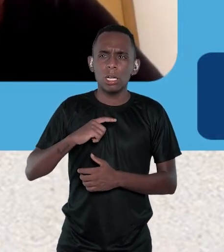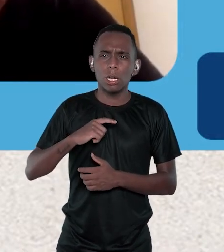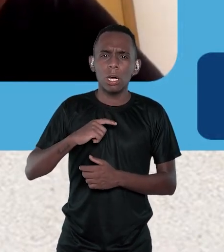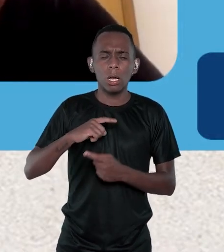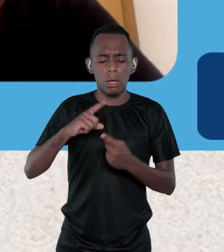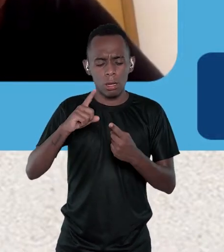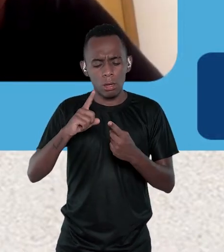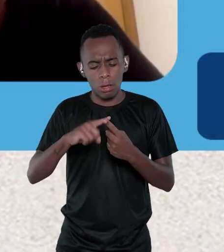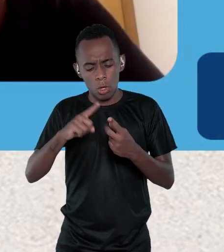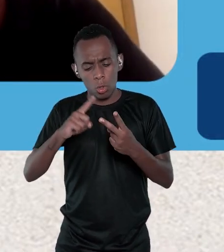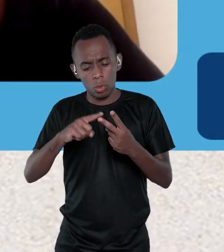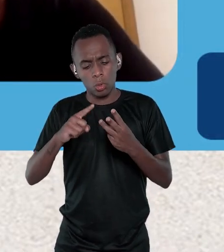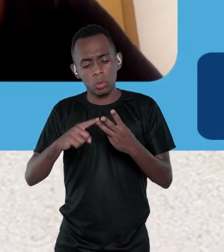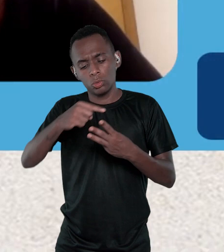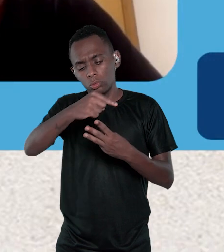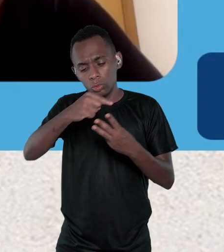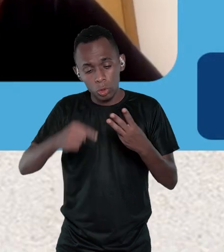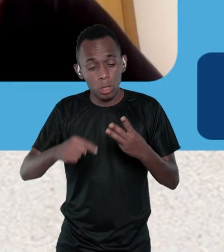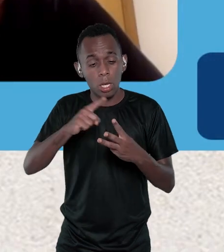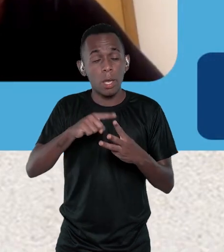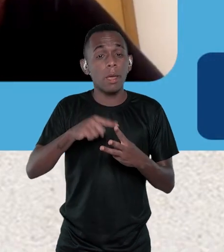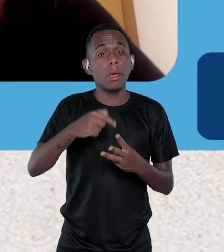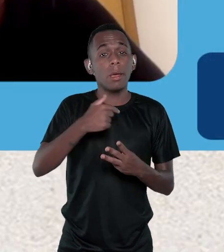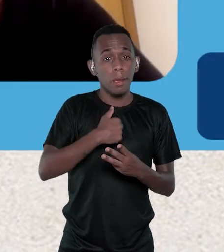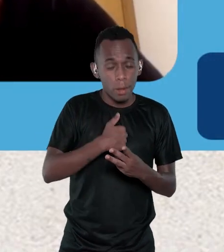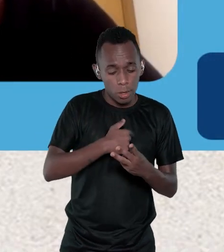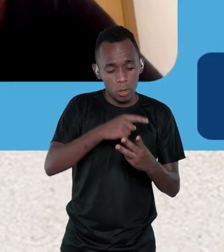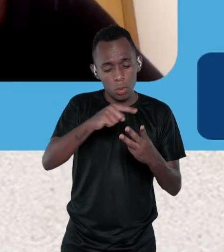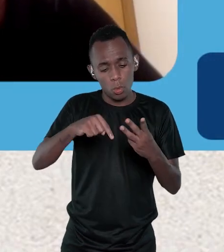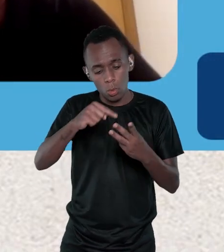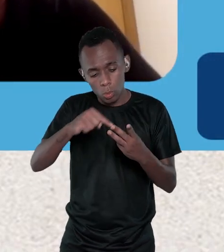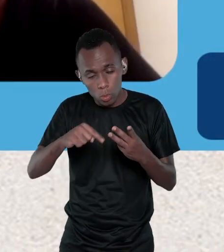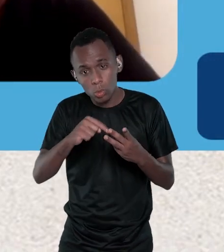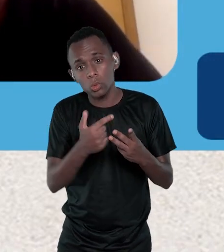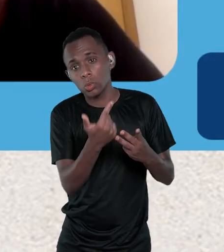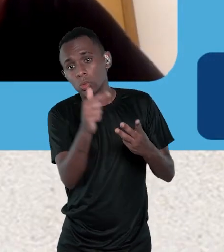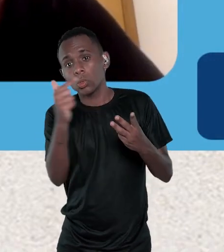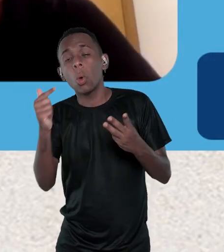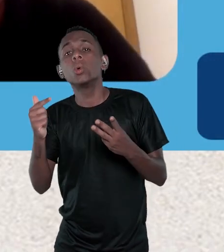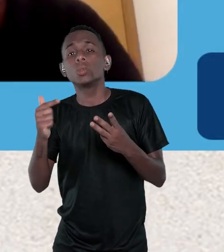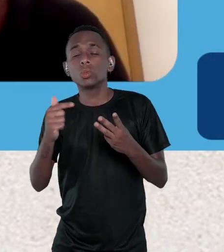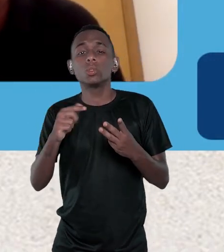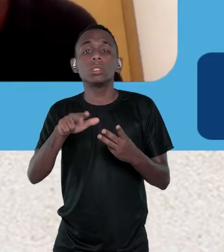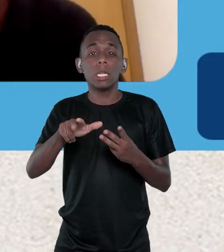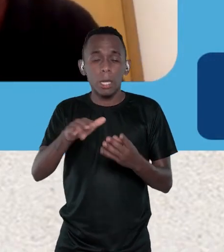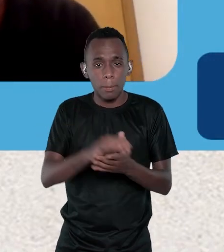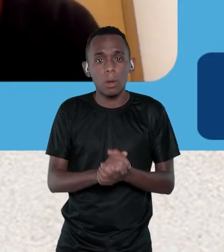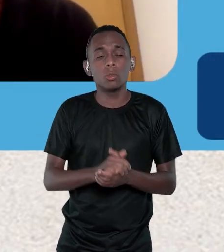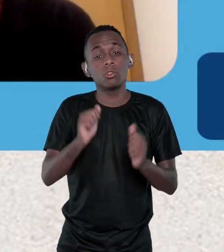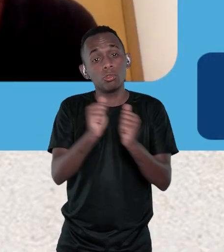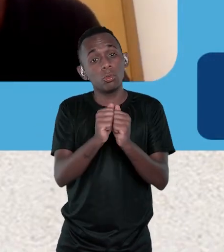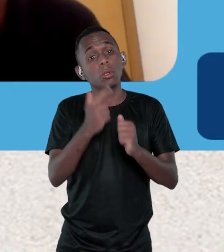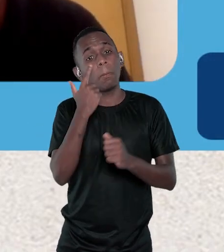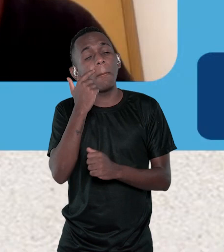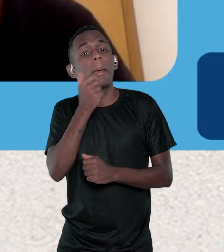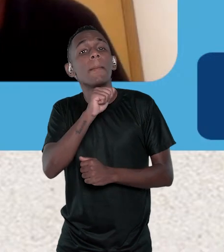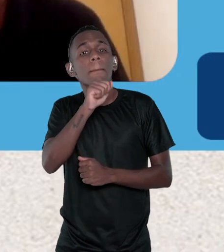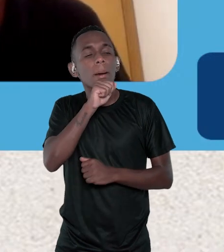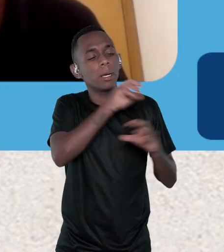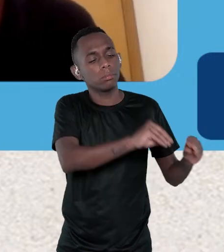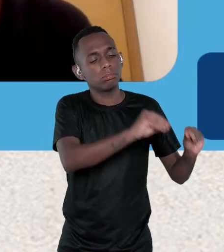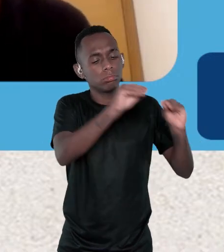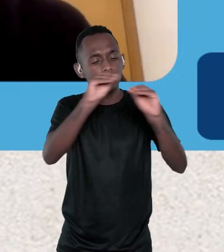filhos. Uma irmã mais velha, meu irmão mais velho que eu e eu. Nós 3, com meus